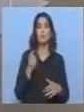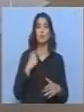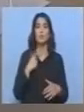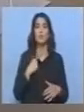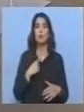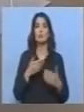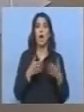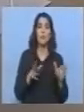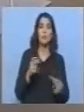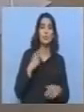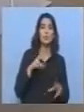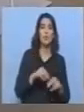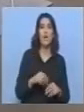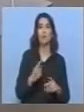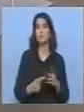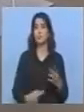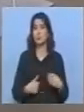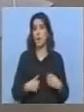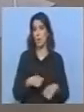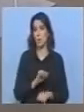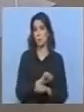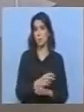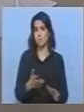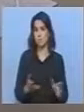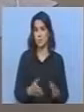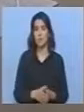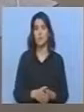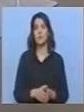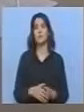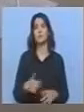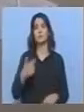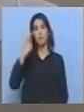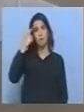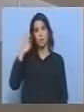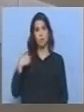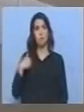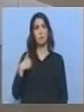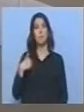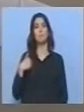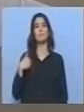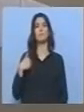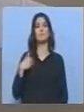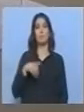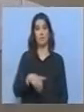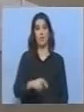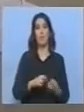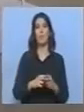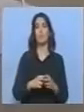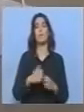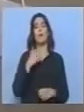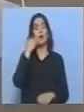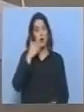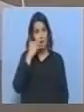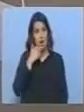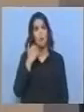e à abertura de novos cursos, etc. Eu tenho consciência de que vamos ter um fortíssimo problema, que